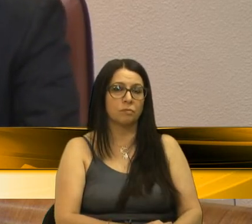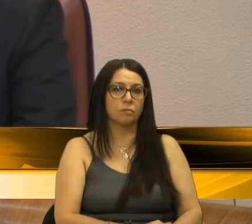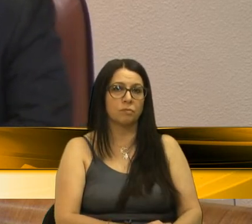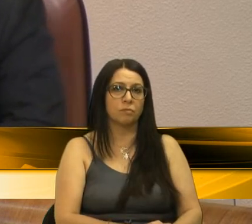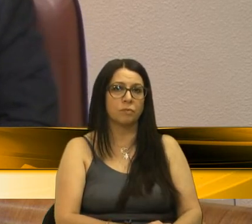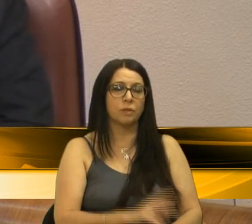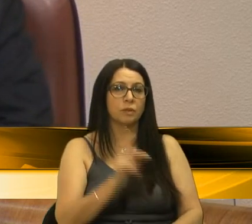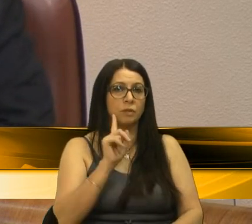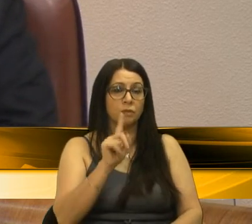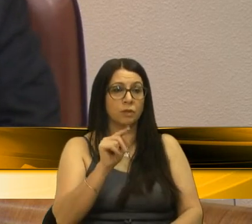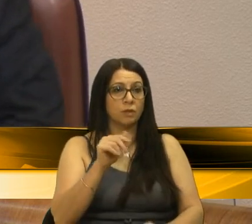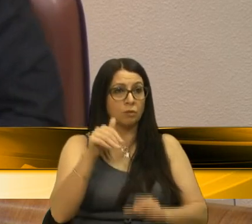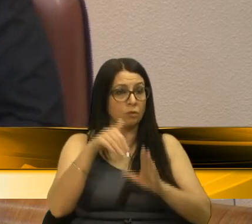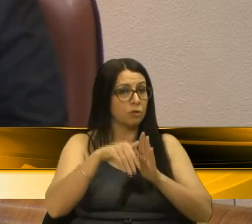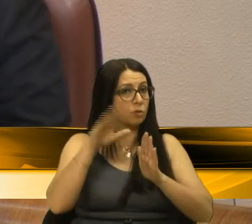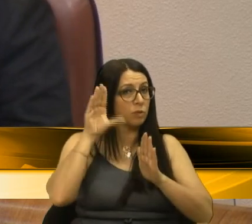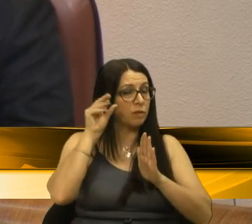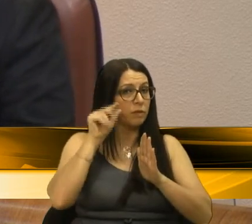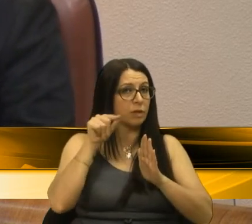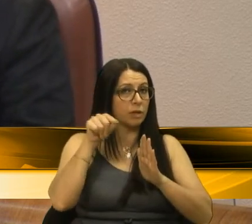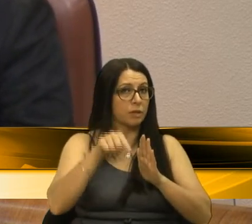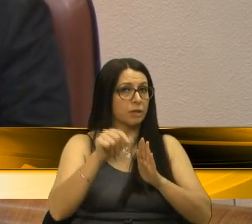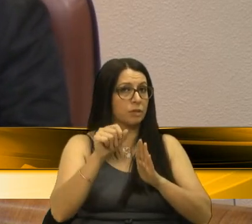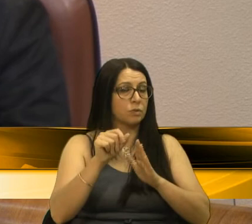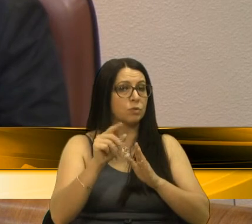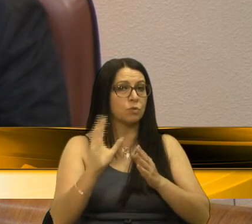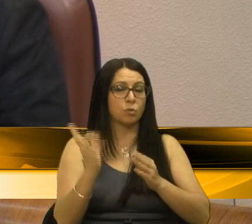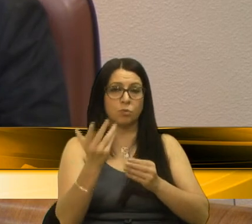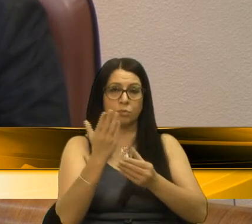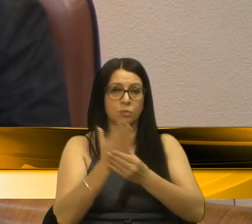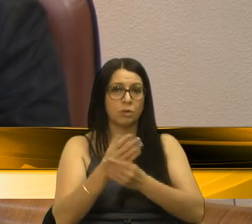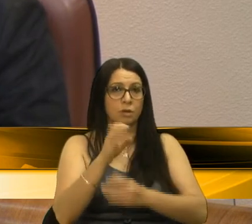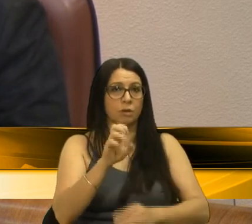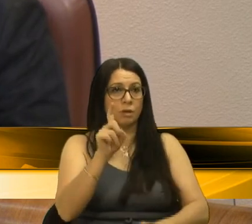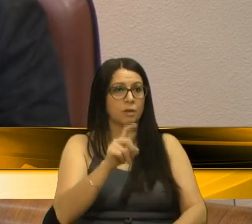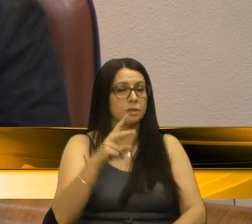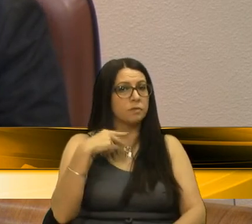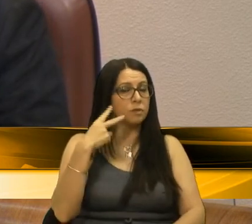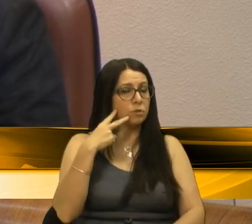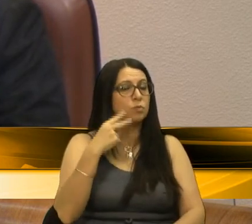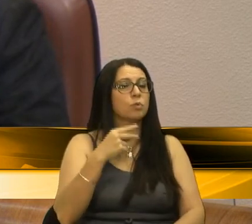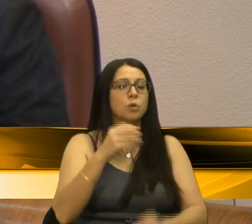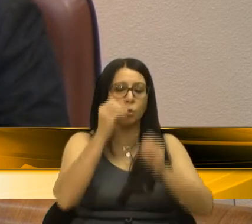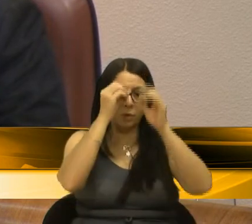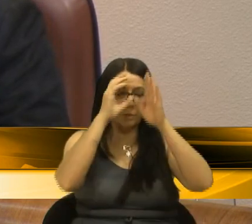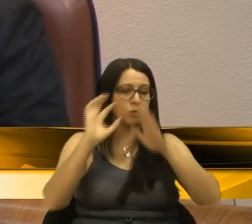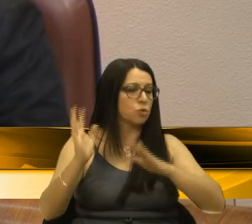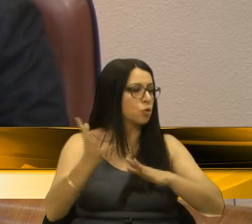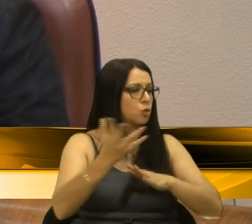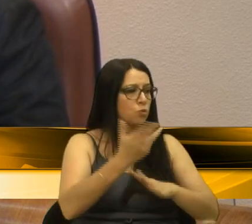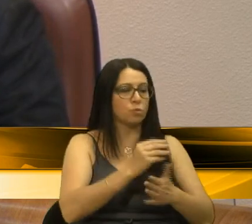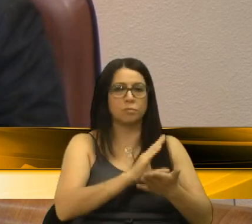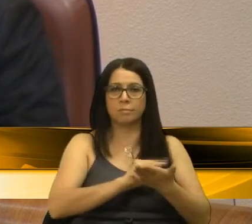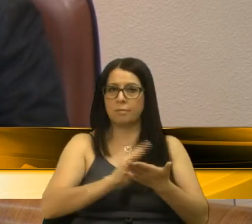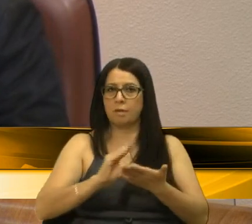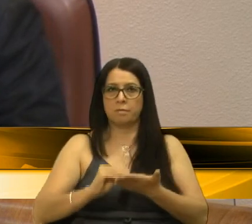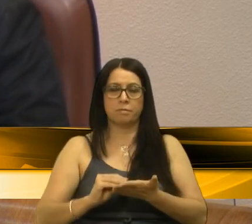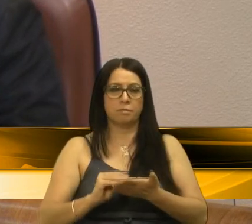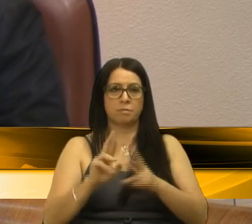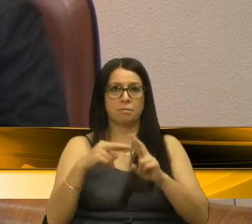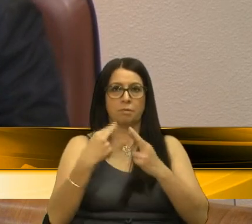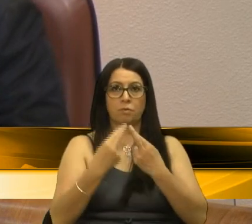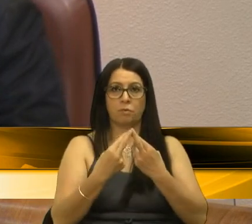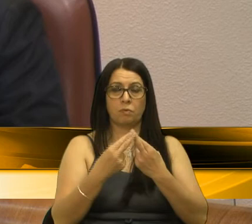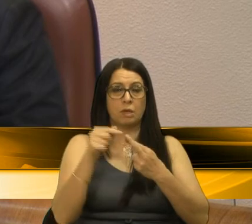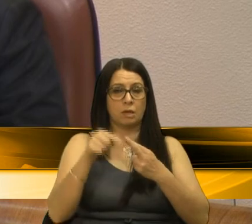Calha observar que o agravado é ex-vereador e tem pleno conhecimento de todas as atas das sessões